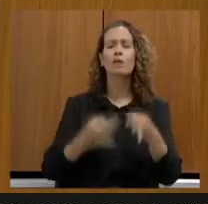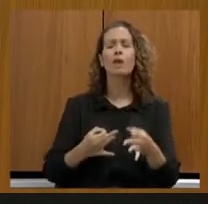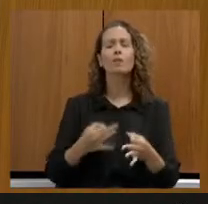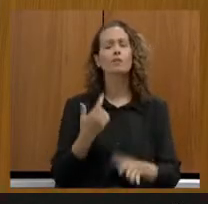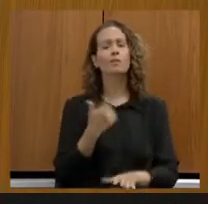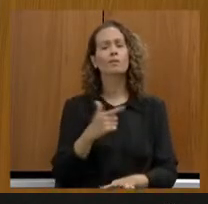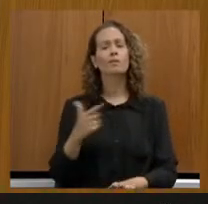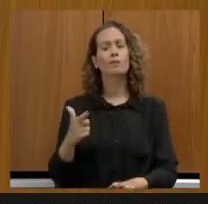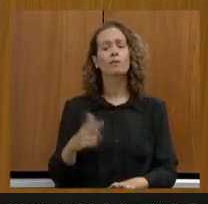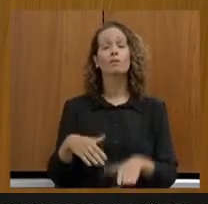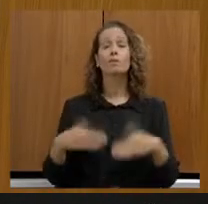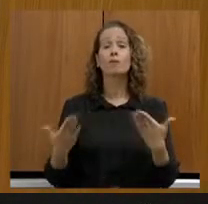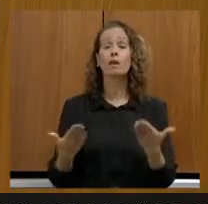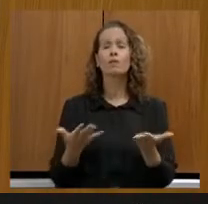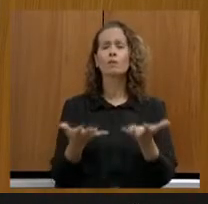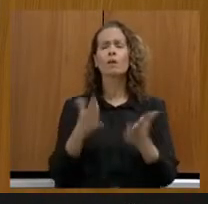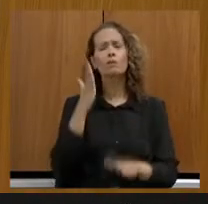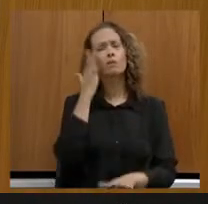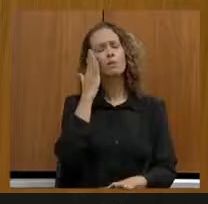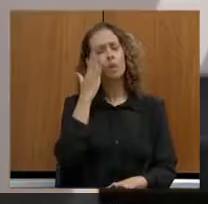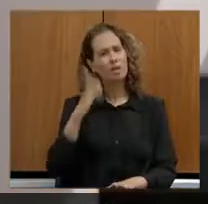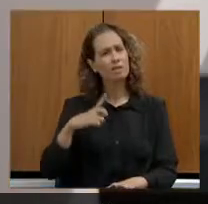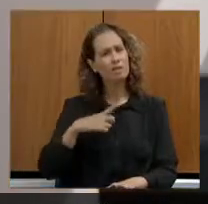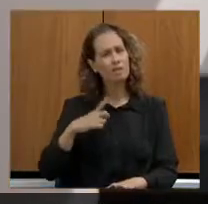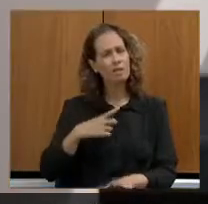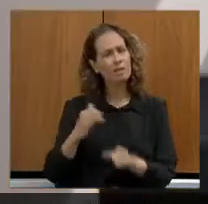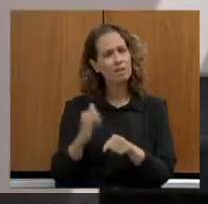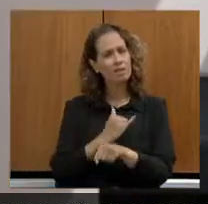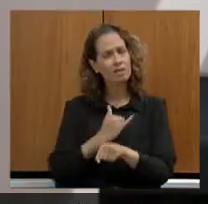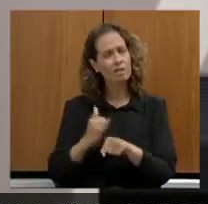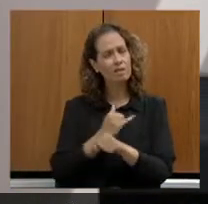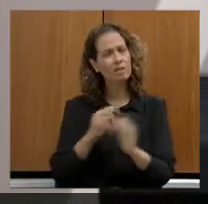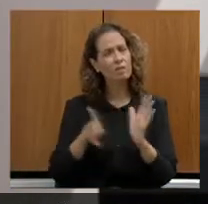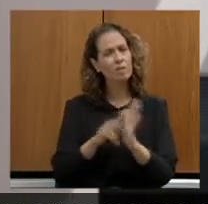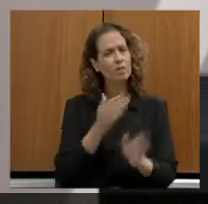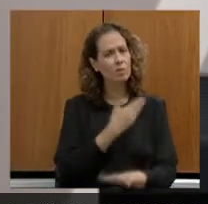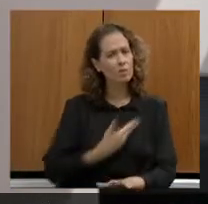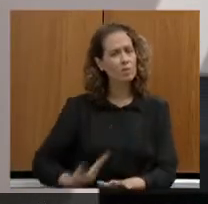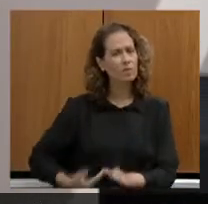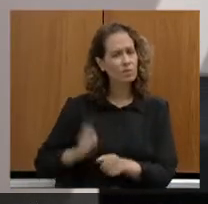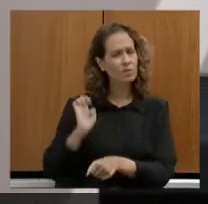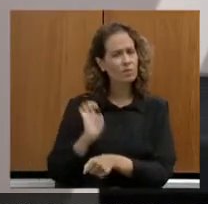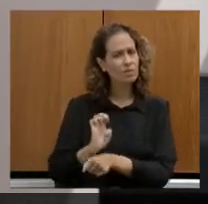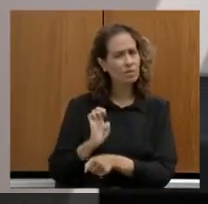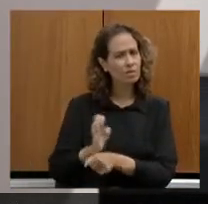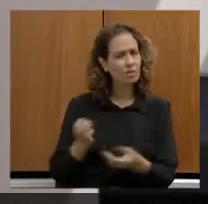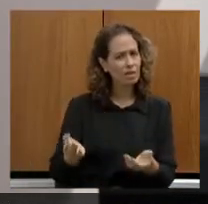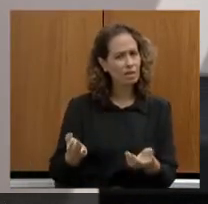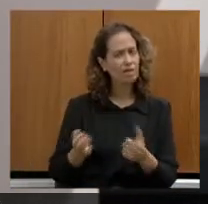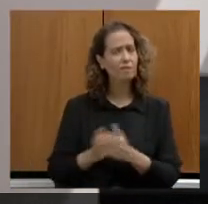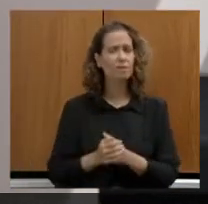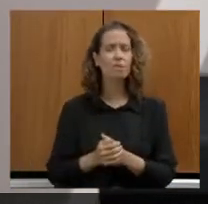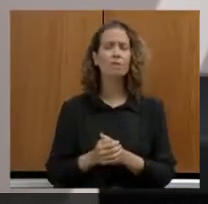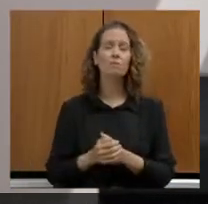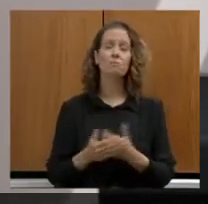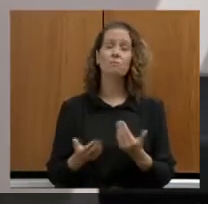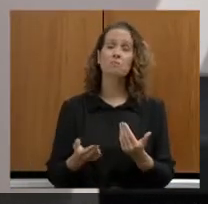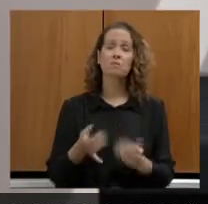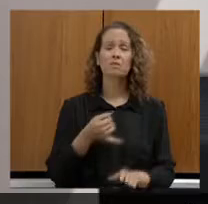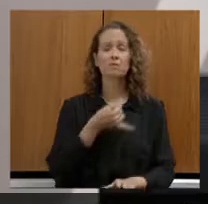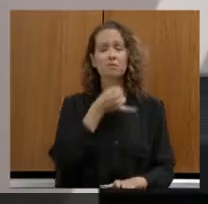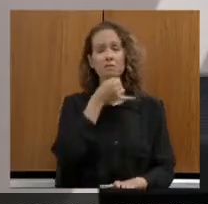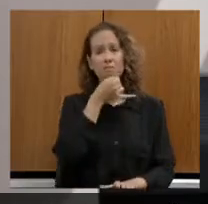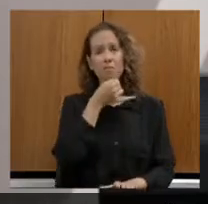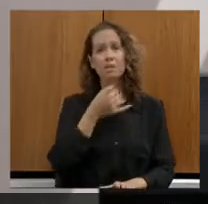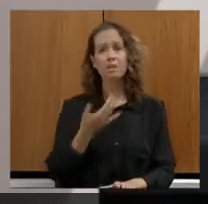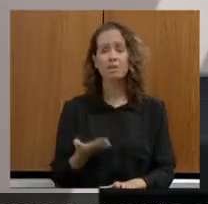queria saber se existe uma estratégia do Governo do Estado tendo acreditar infelizmente